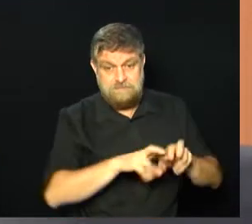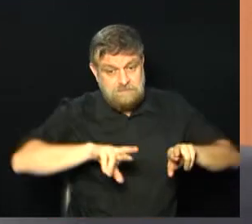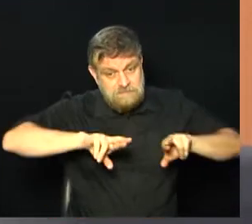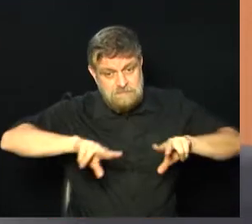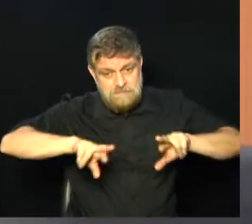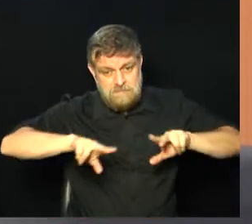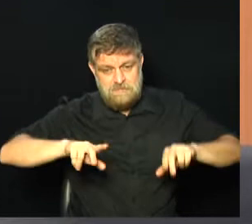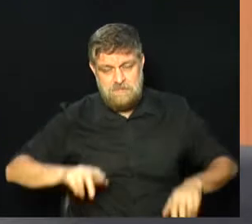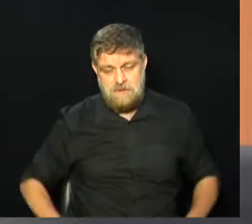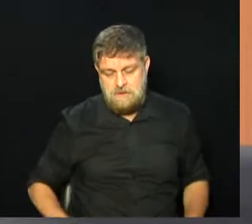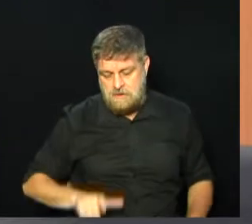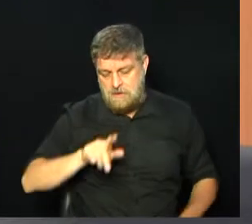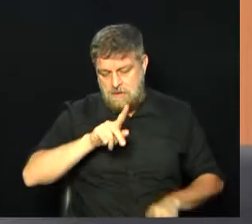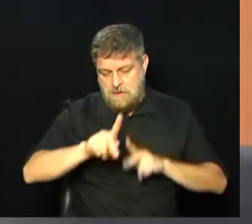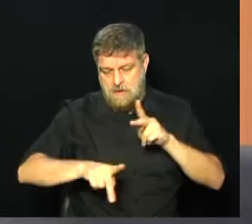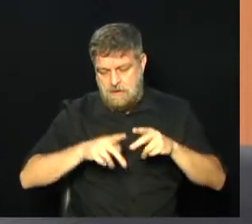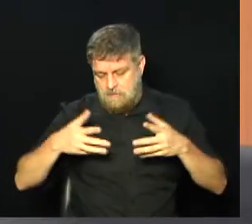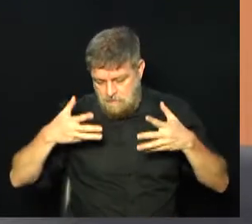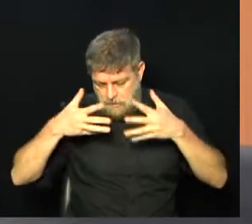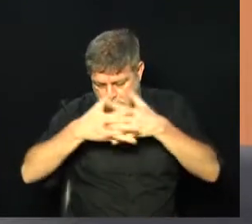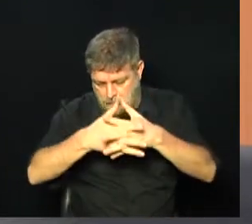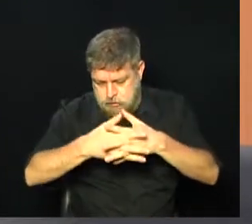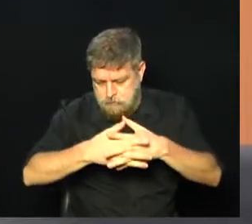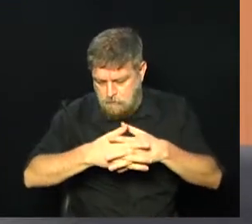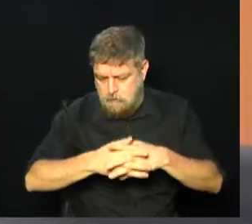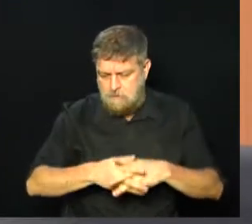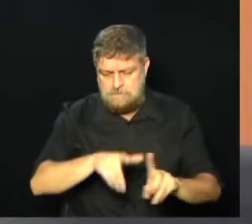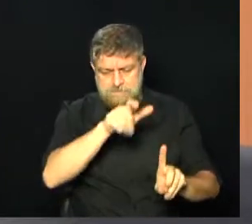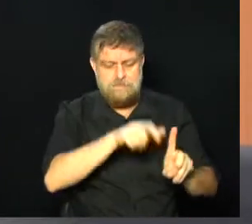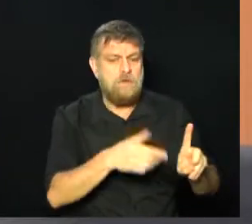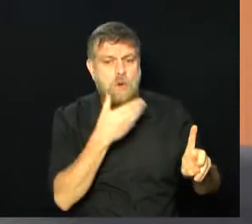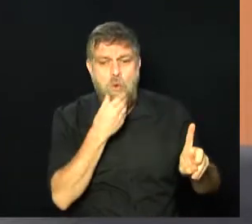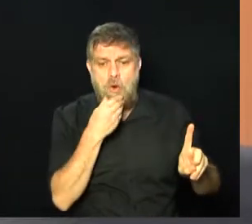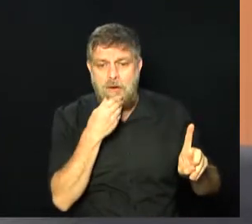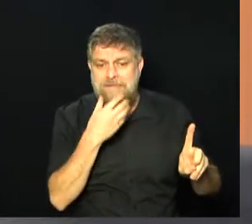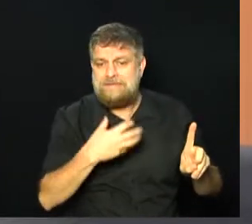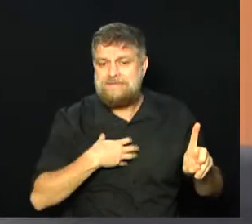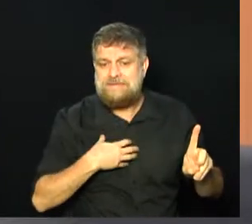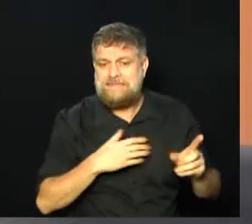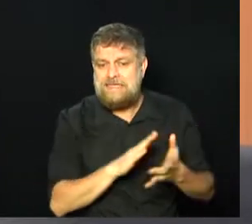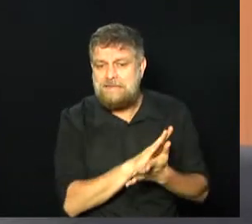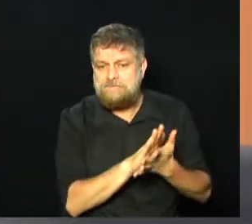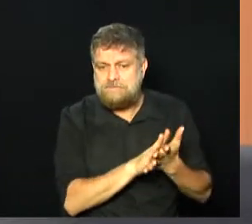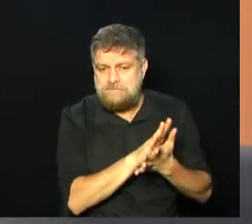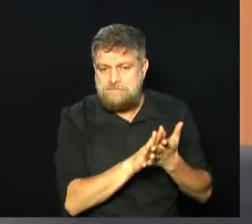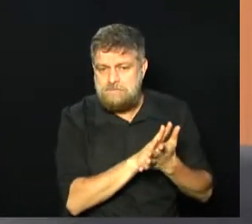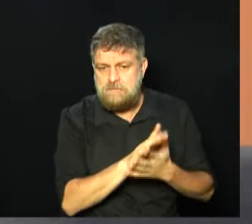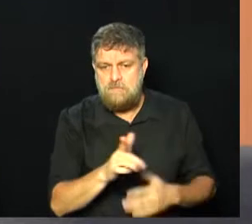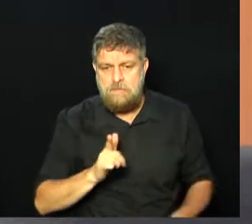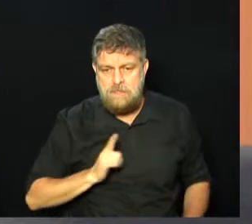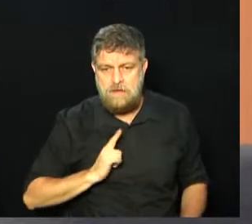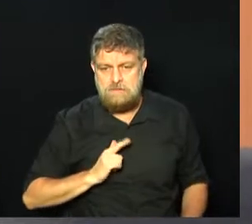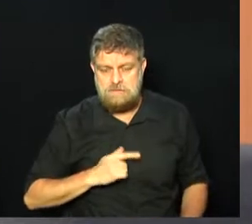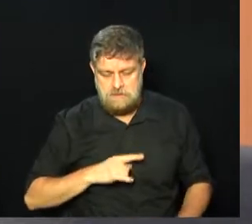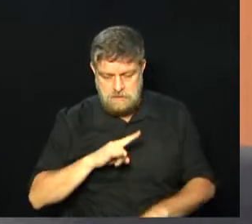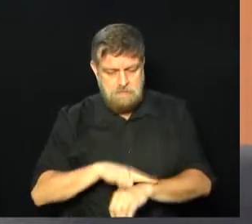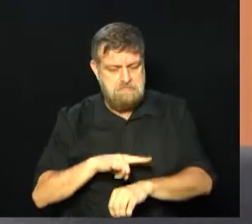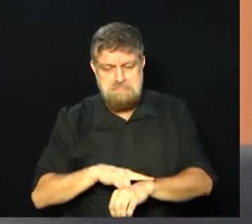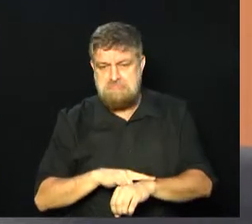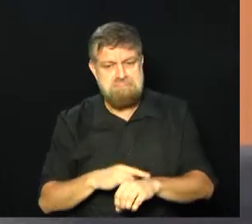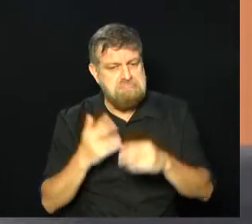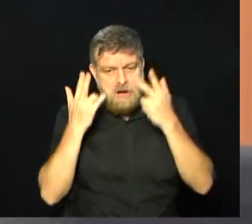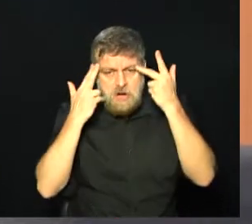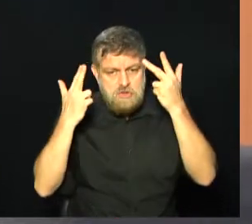vezes confunde a população. Porque as pessoas falam, mas eu não tenho nada, eu sinto nada, meu jato urinário está bem, eu tenho força para urinar, não tem problema